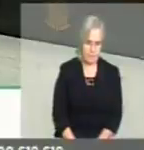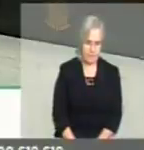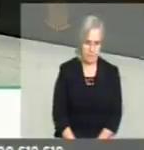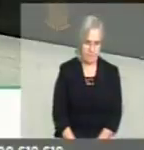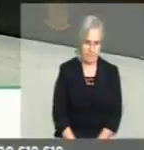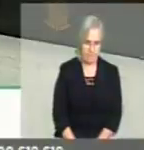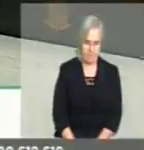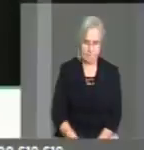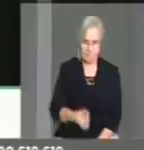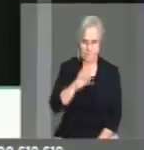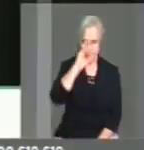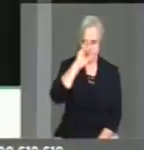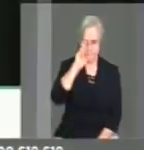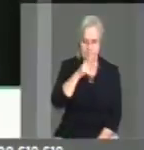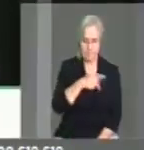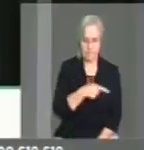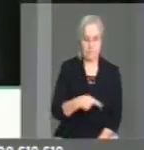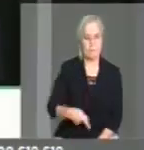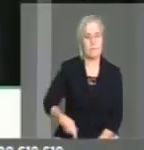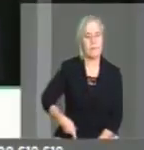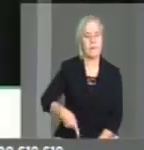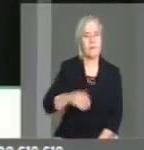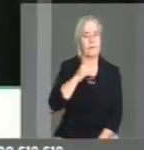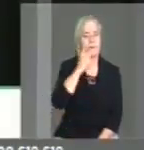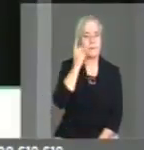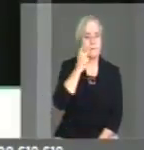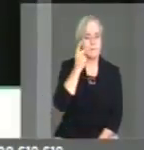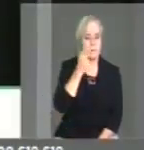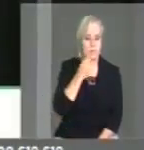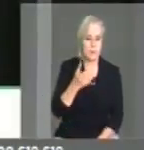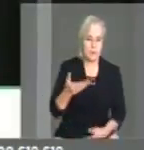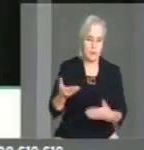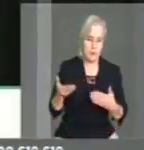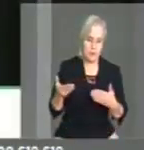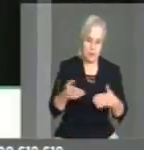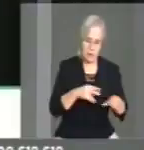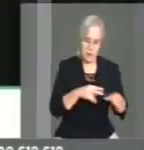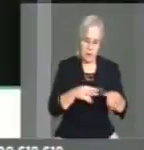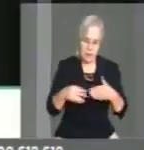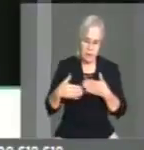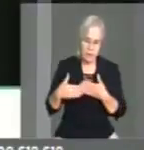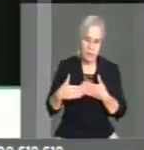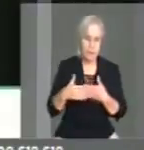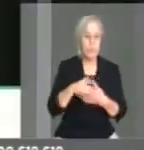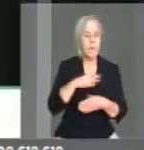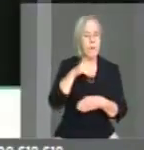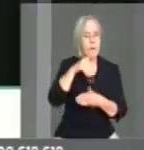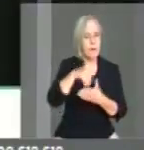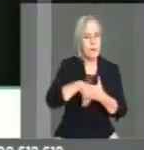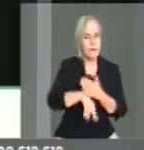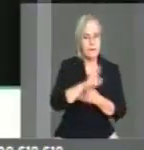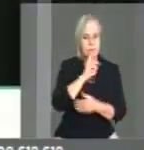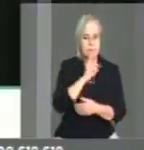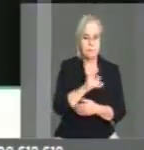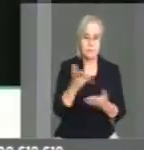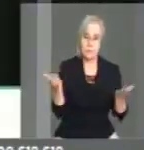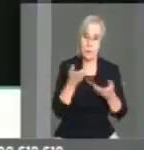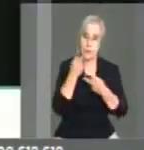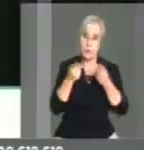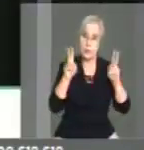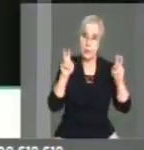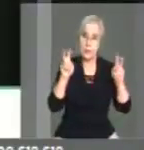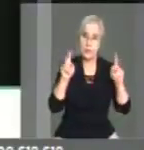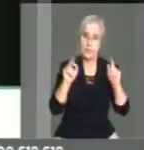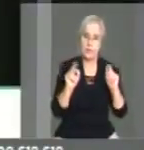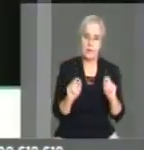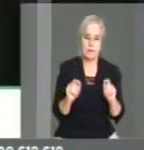Senhor presidente, senhores e senhores deputados, virei em breve essa tribuna para comentar o resultado das eleições. O tema de hoje que eu quero falar não é esse,